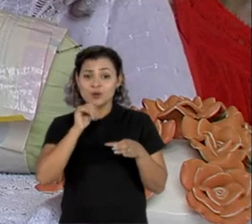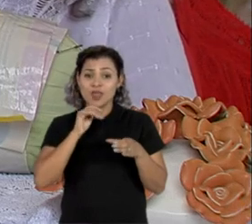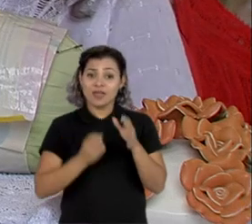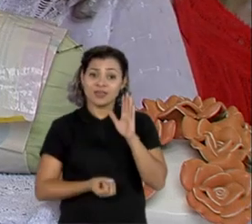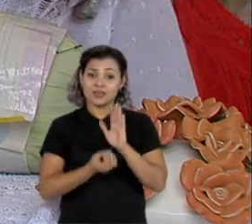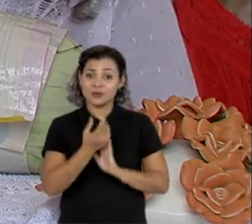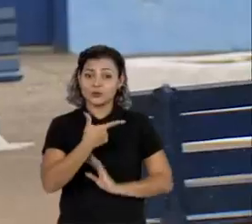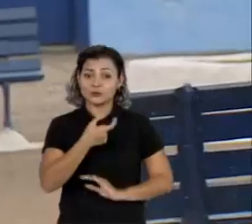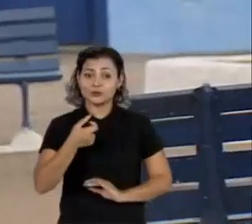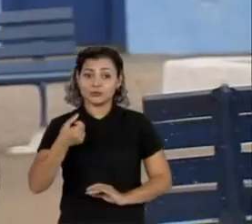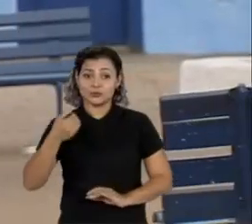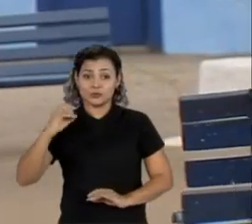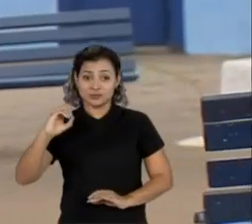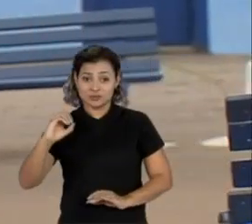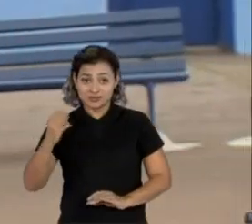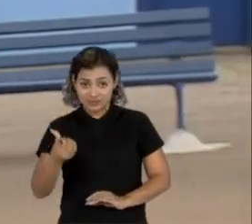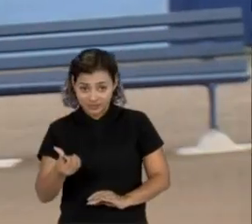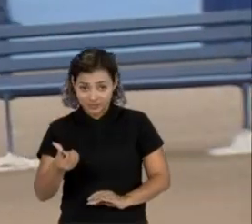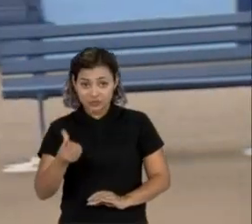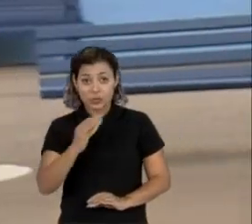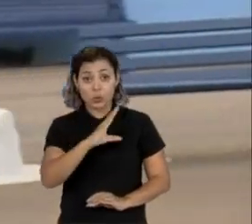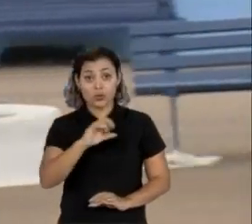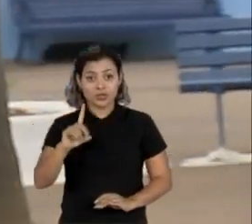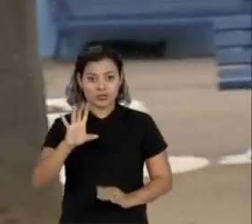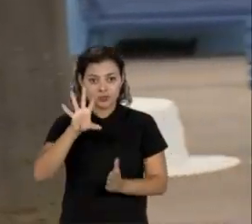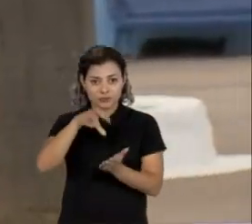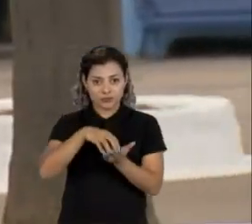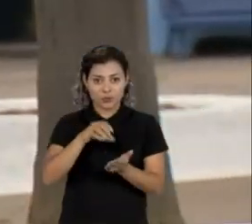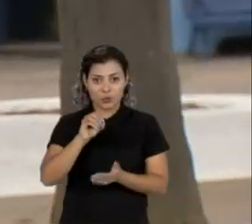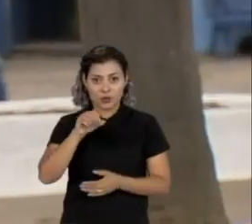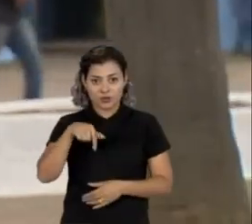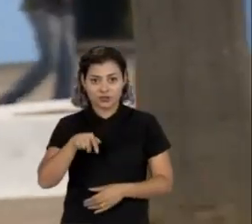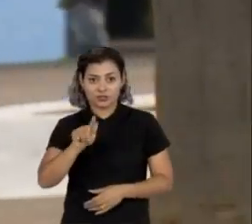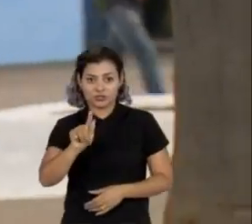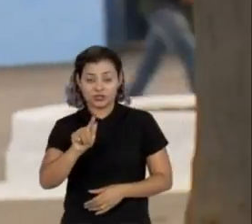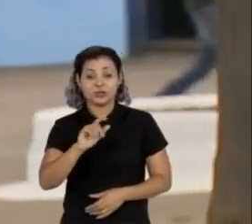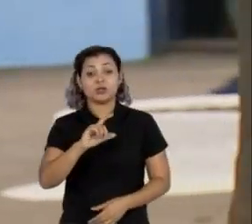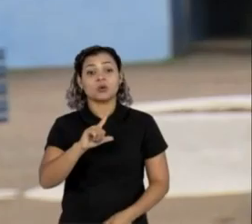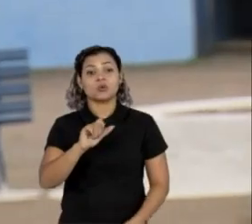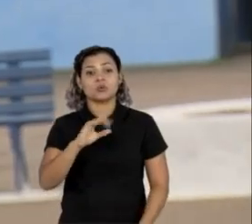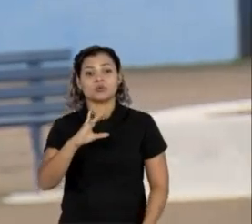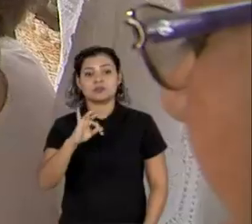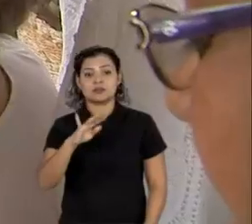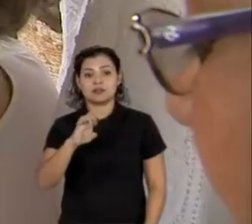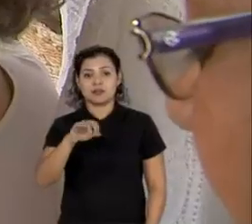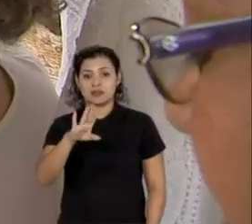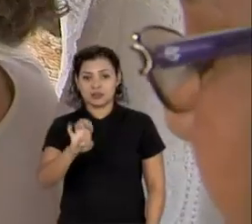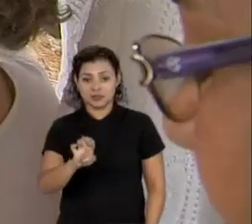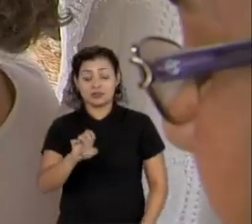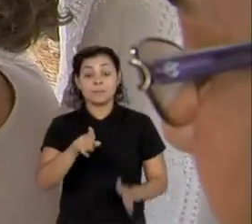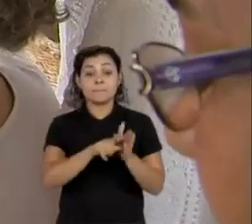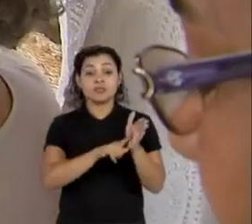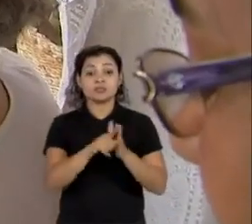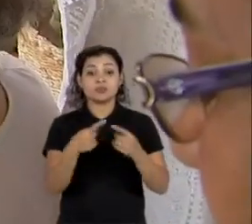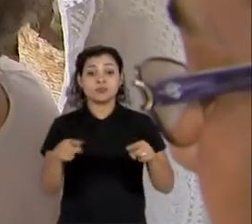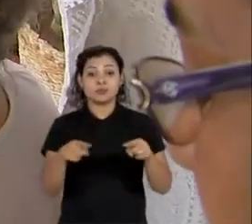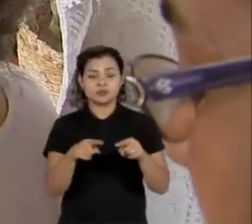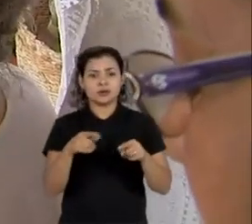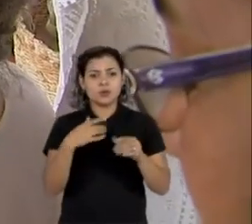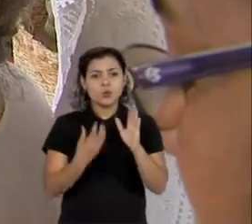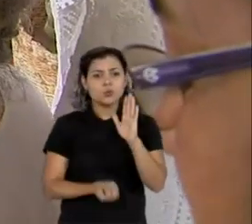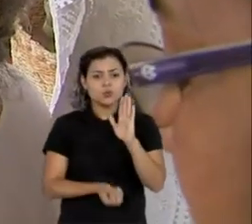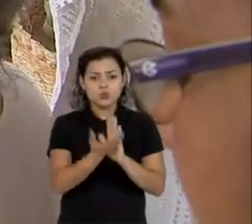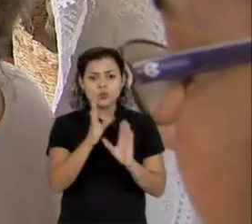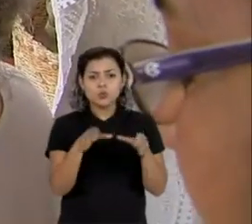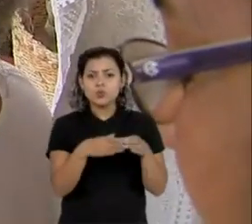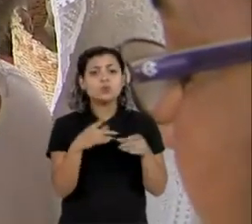em 2006. A coordenadora da ONG, Lucilene Silva, pesquisadora musical, conta que o grupo surgiu